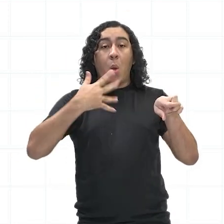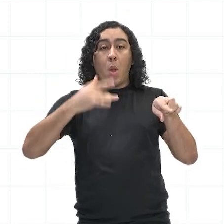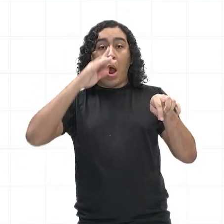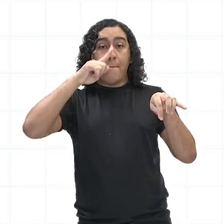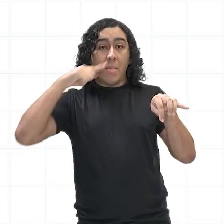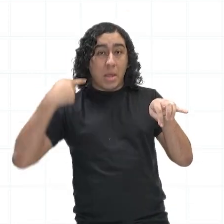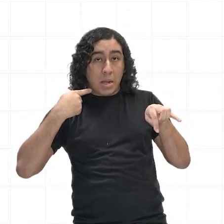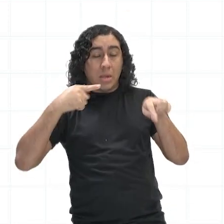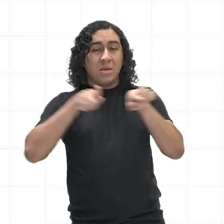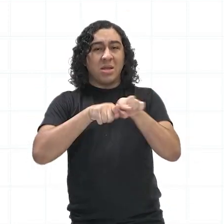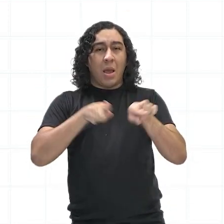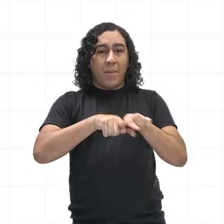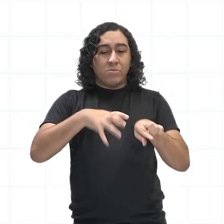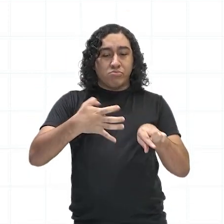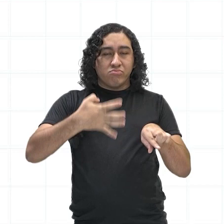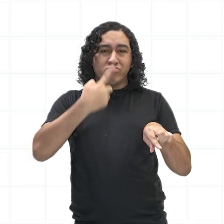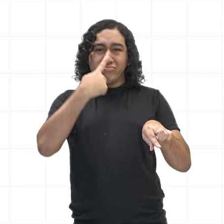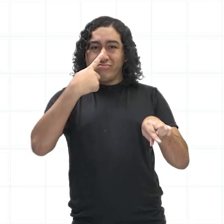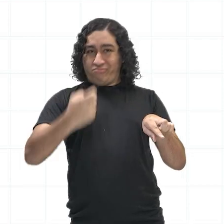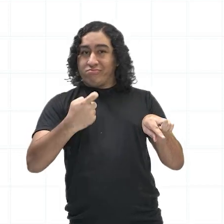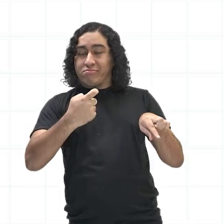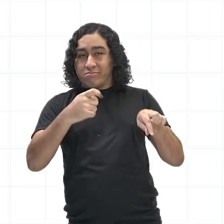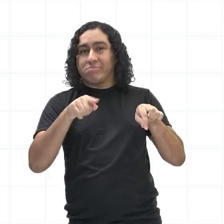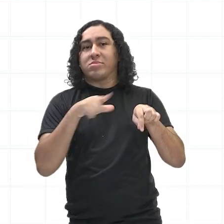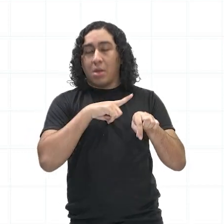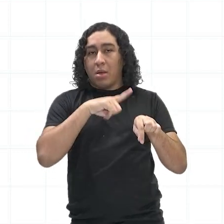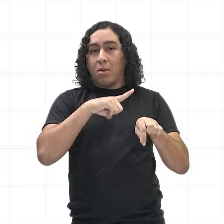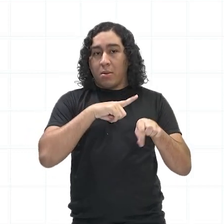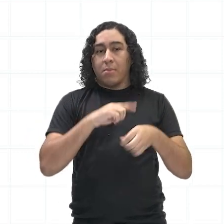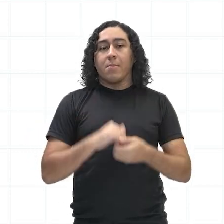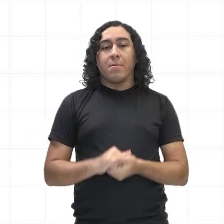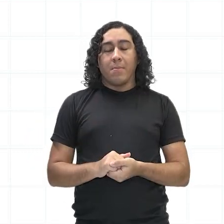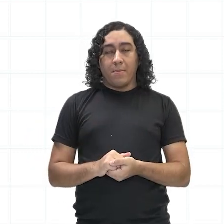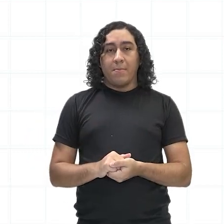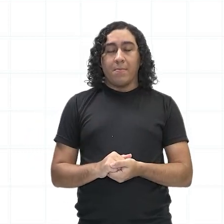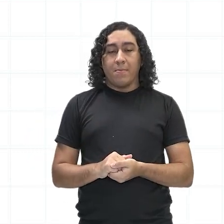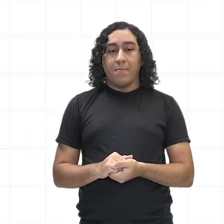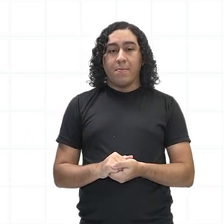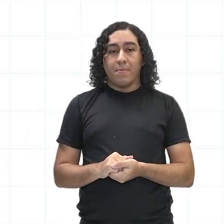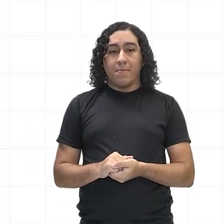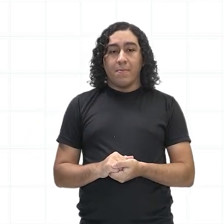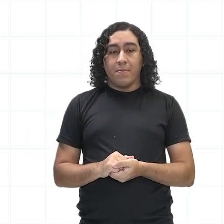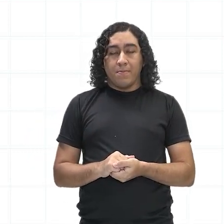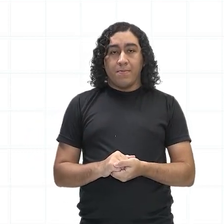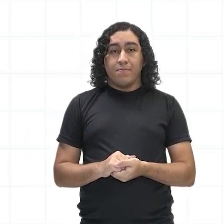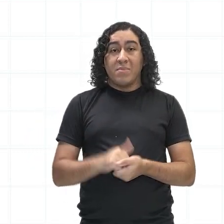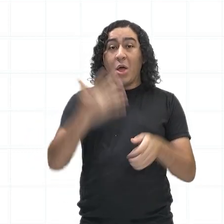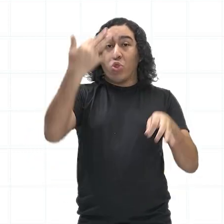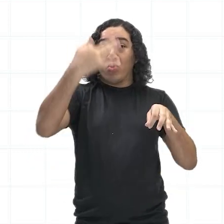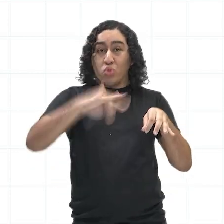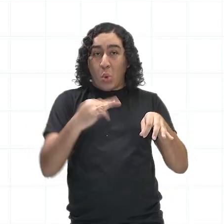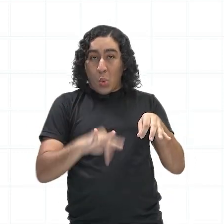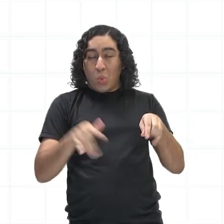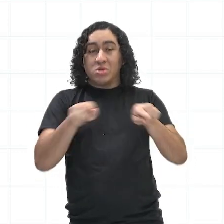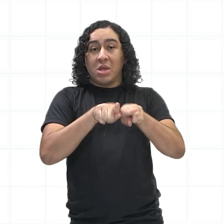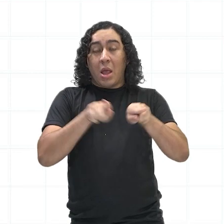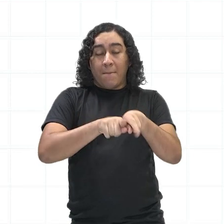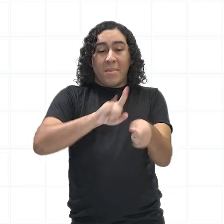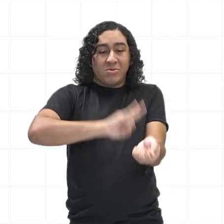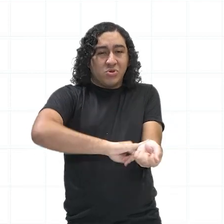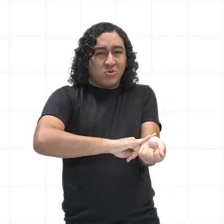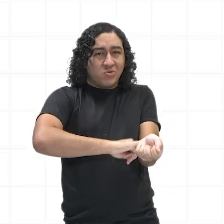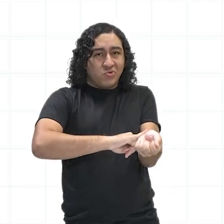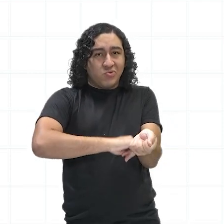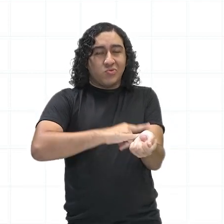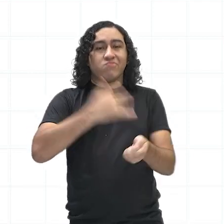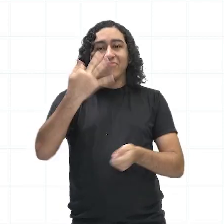amarelada e um odor desagradável, né? Tem um cheiro ali desagradável esse corrimento. Dor e ardência ao urinar,